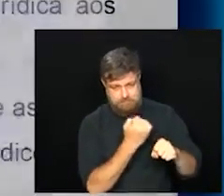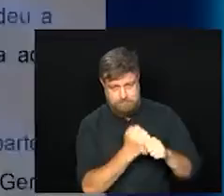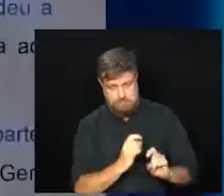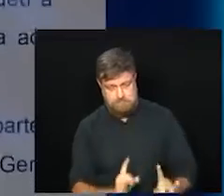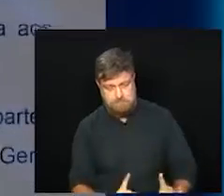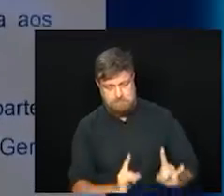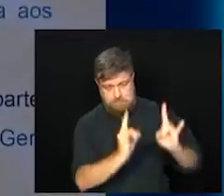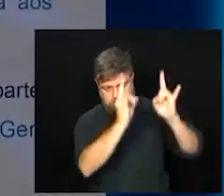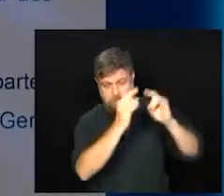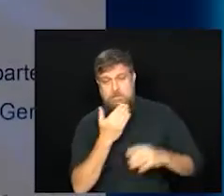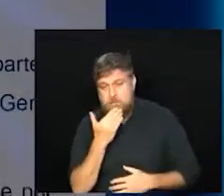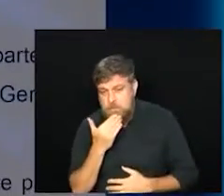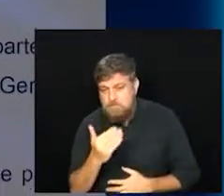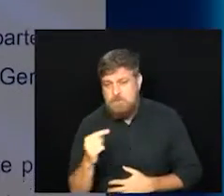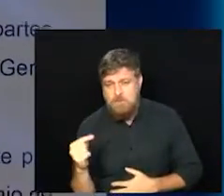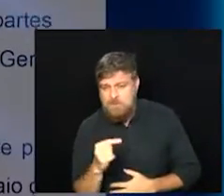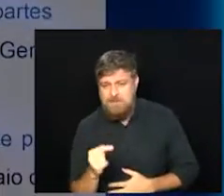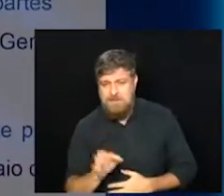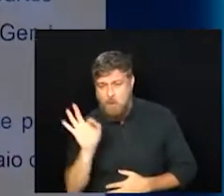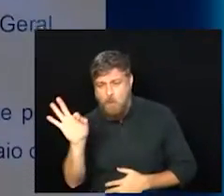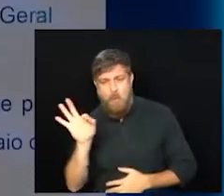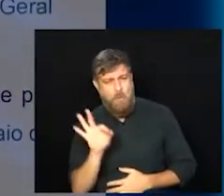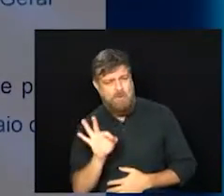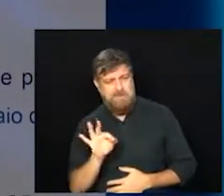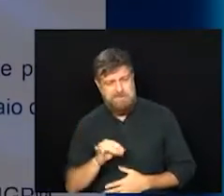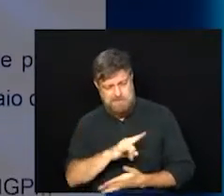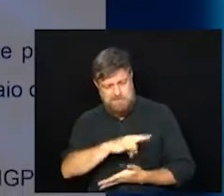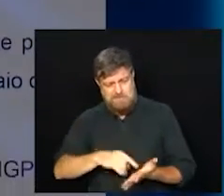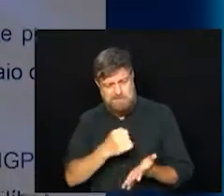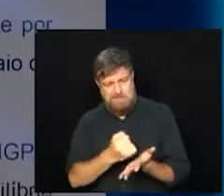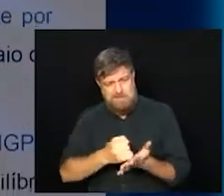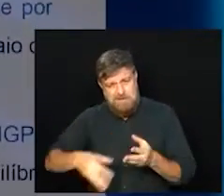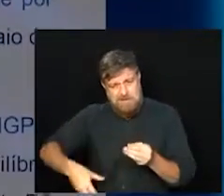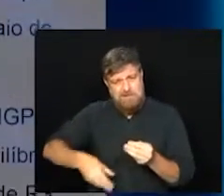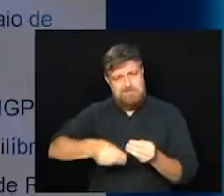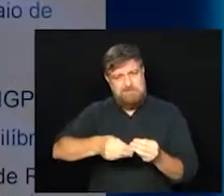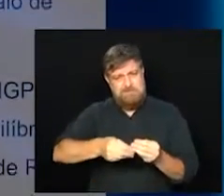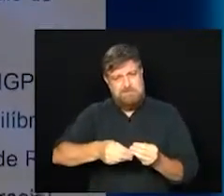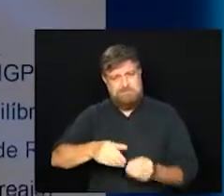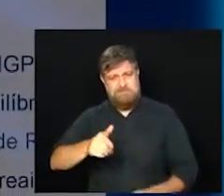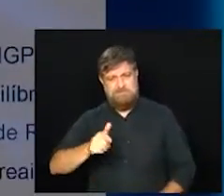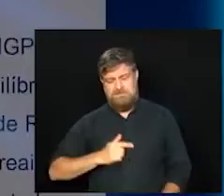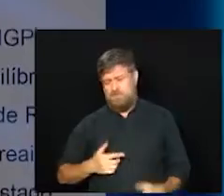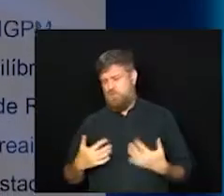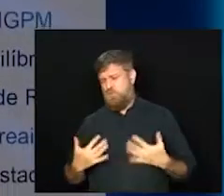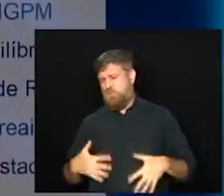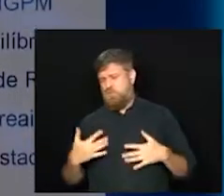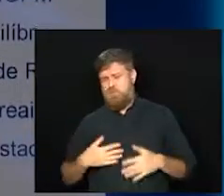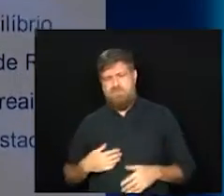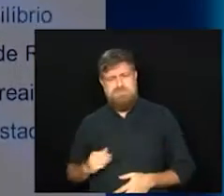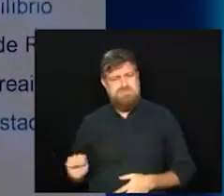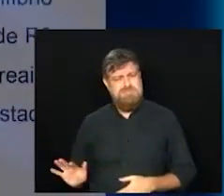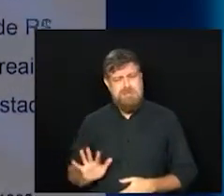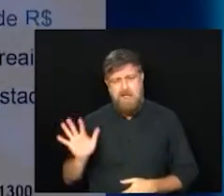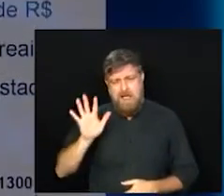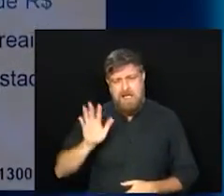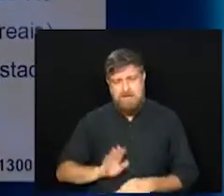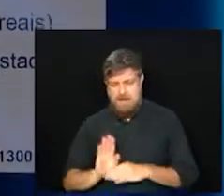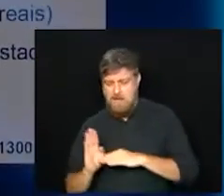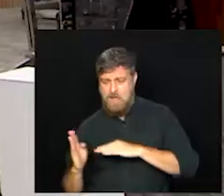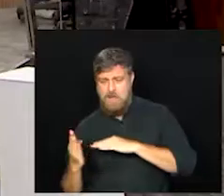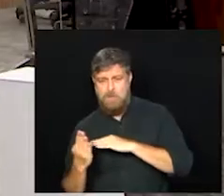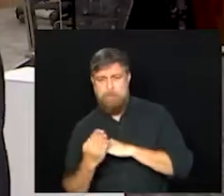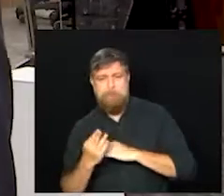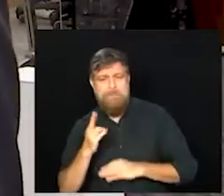Coab, solicitando a revisão do índice de reajuste aplicado nos contratos para os moradores do Jardim